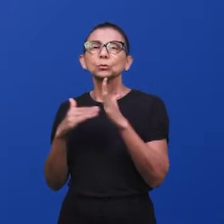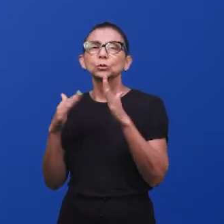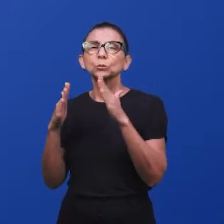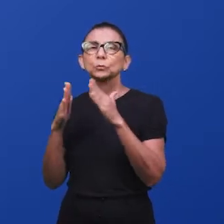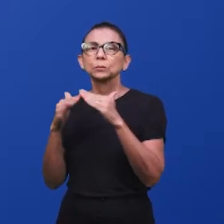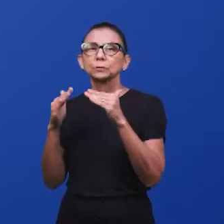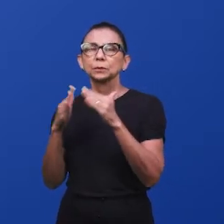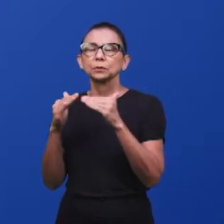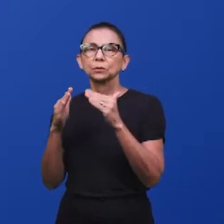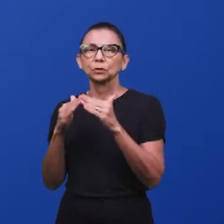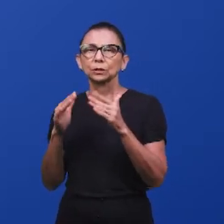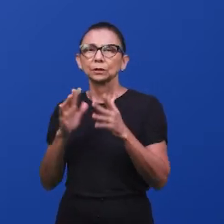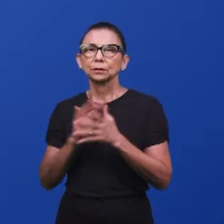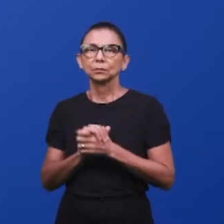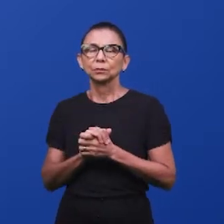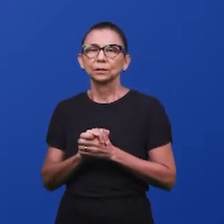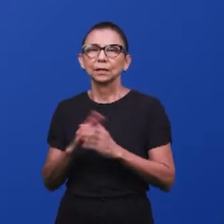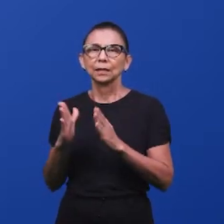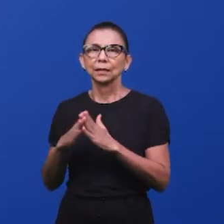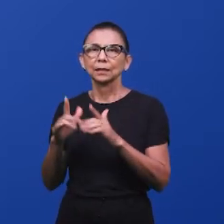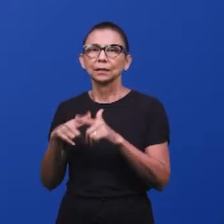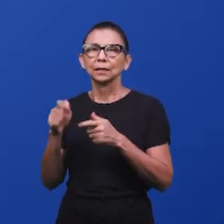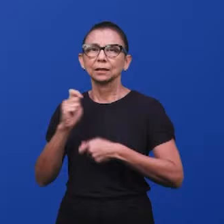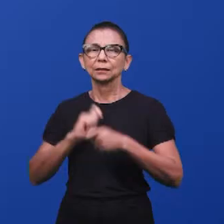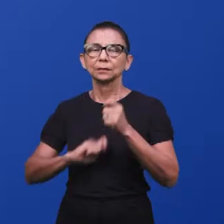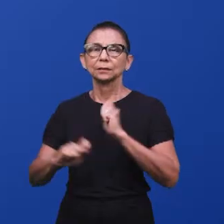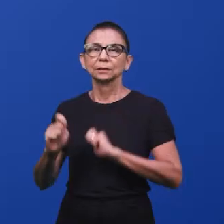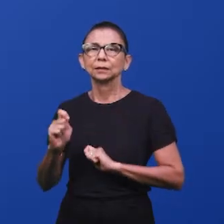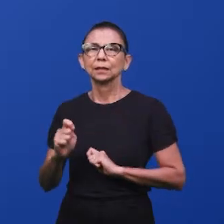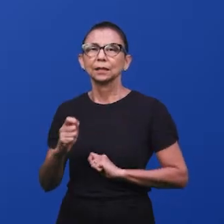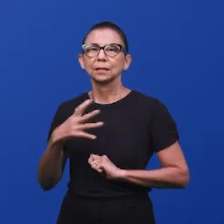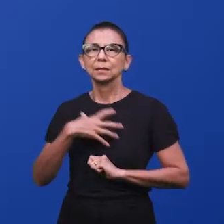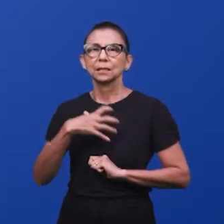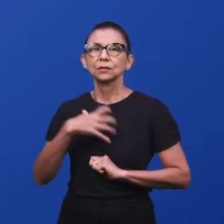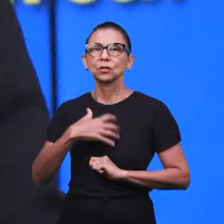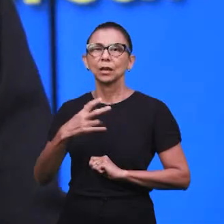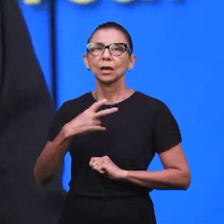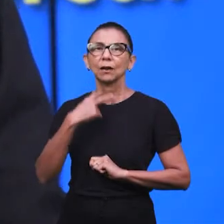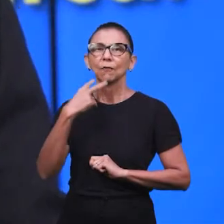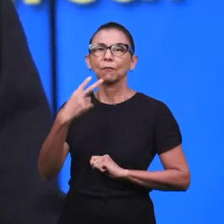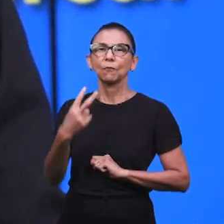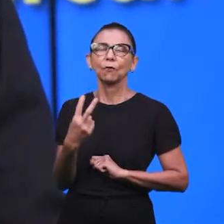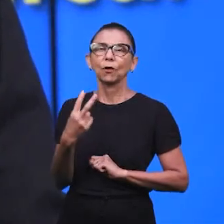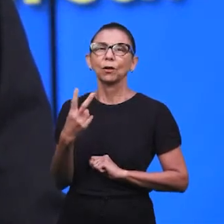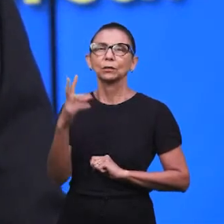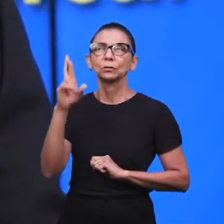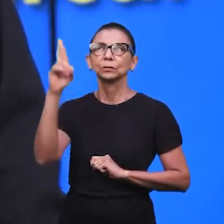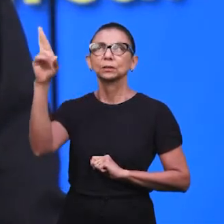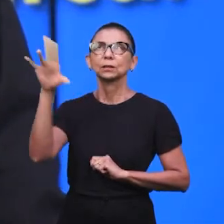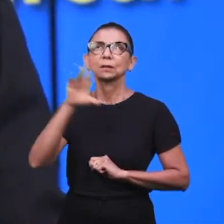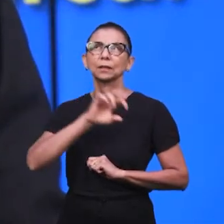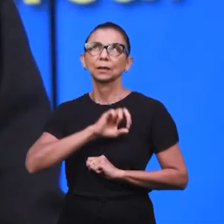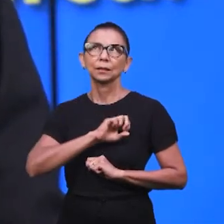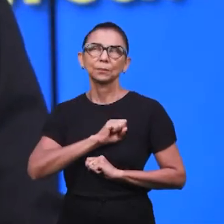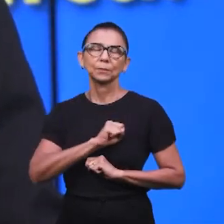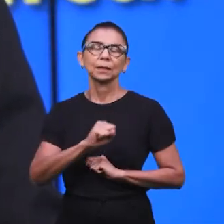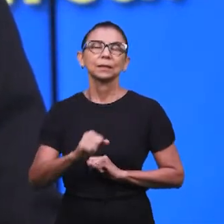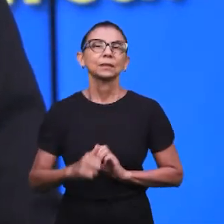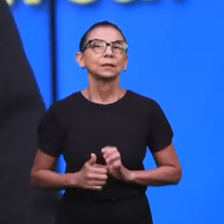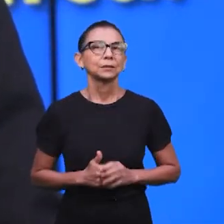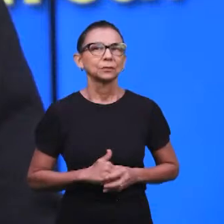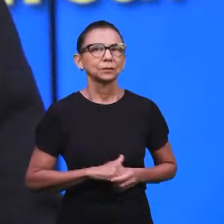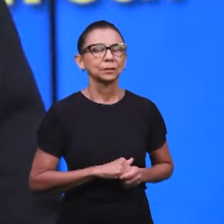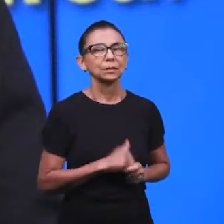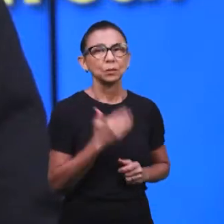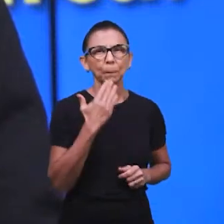igreja ouvir a voz do amado. Louvado seja o nome do Senhor. Amém, José Hugo. Aqueles apelos finais,